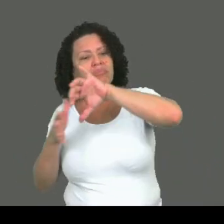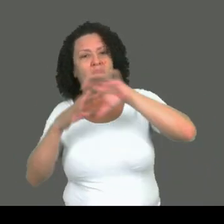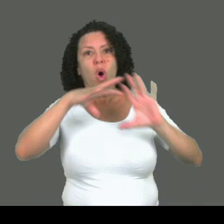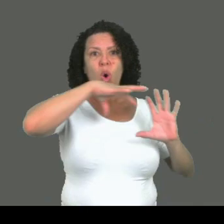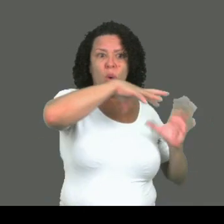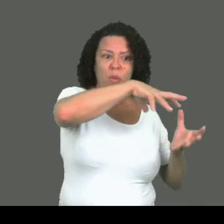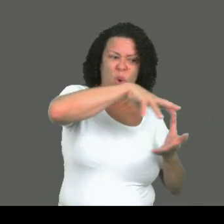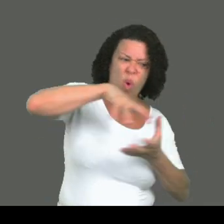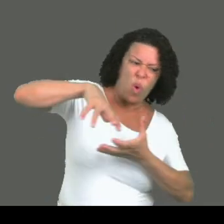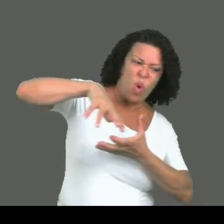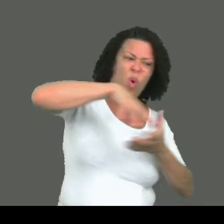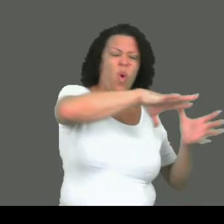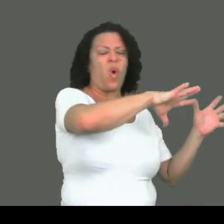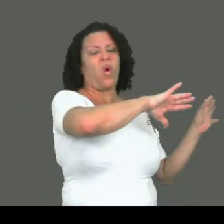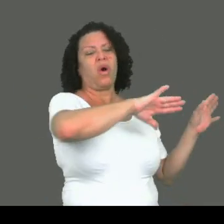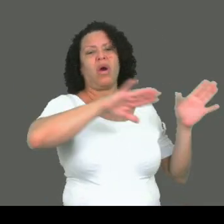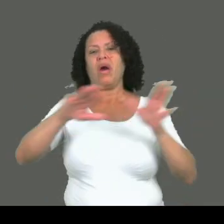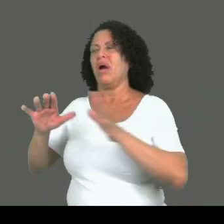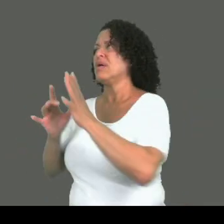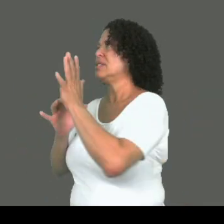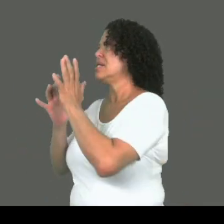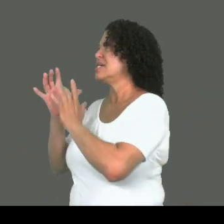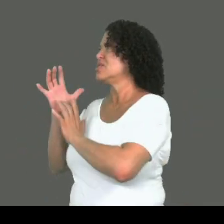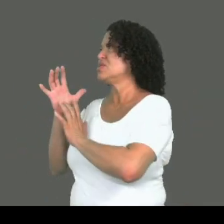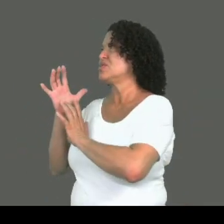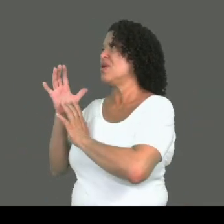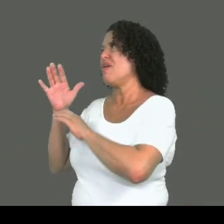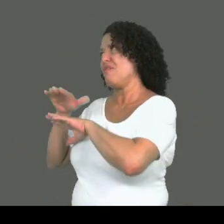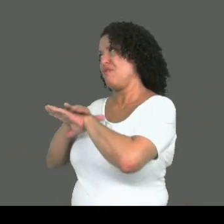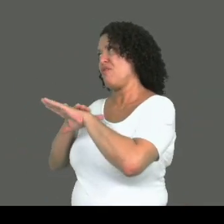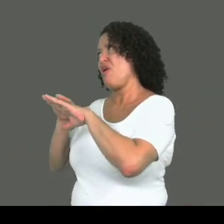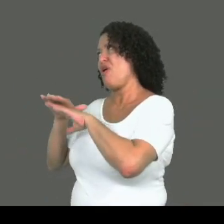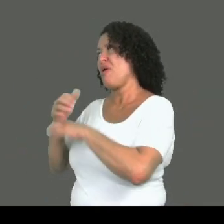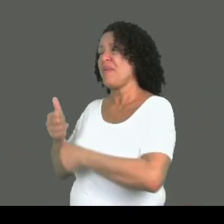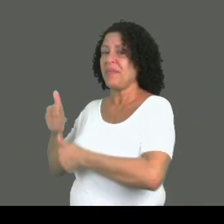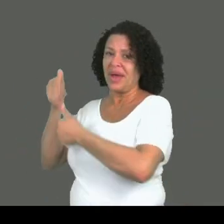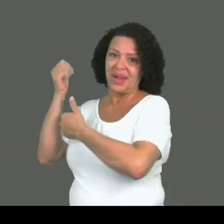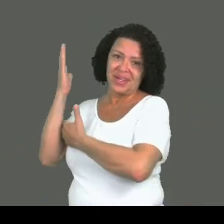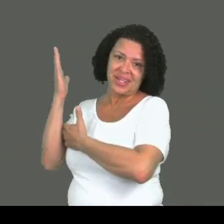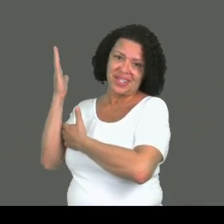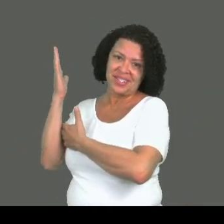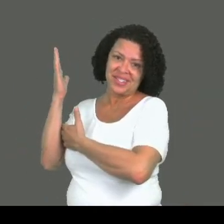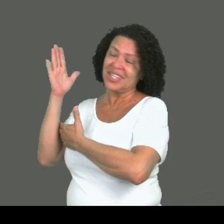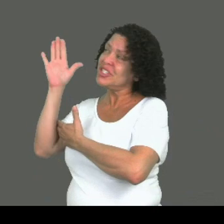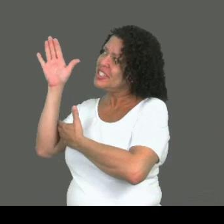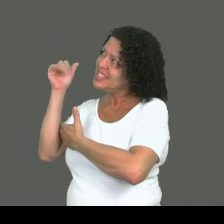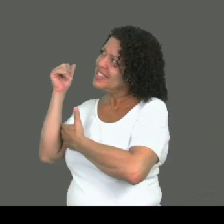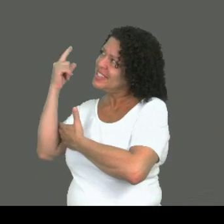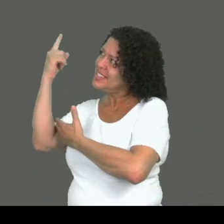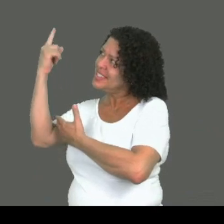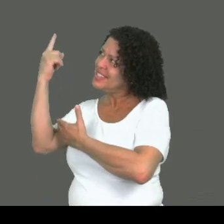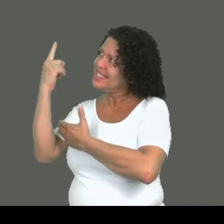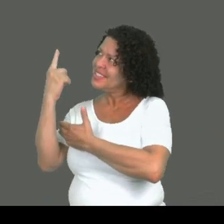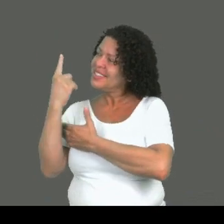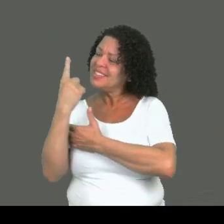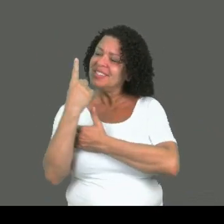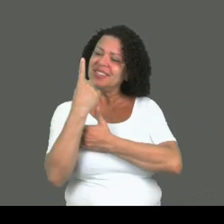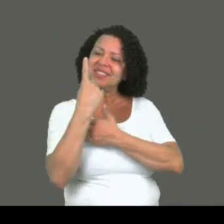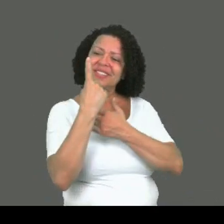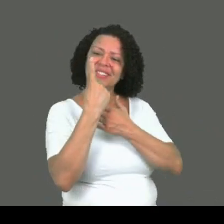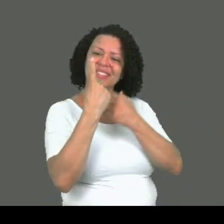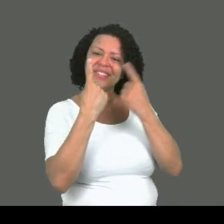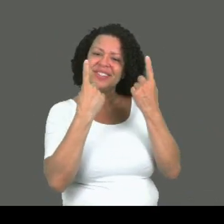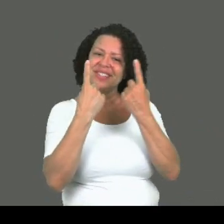falar com Jesus. O melhor mesmo é Jesus, chame pelo Cristo que ele manda um emissário dele para a